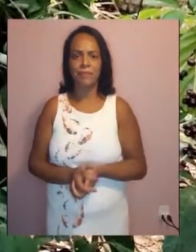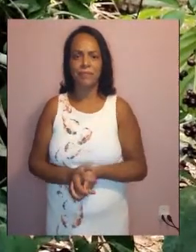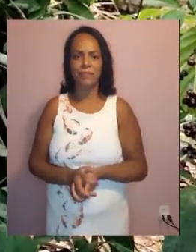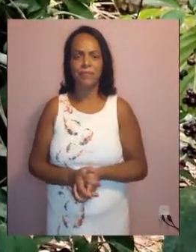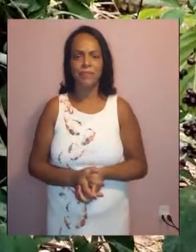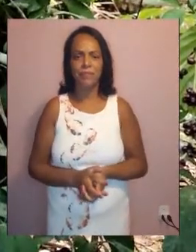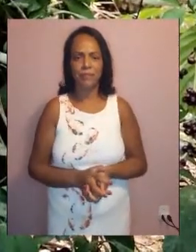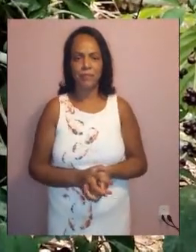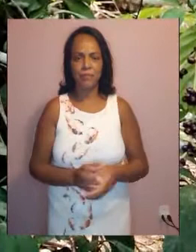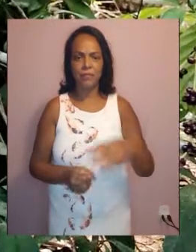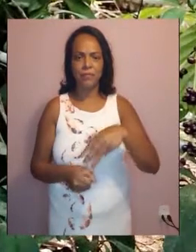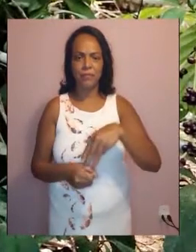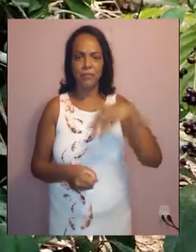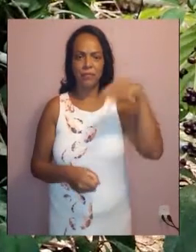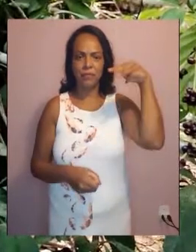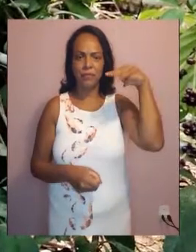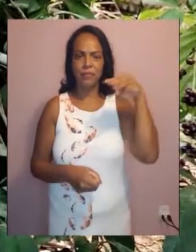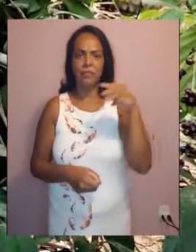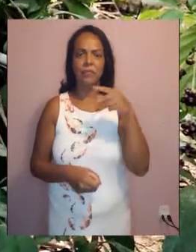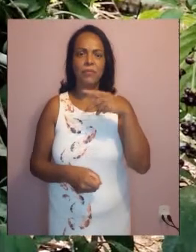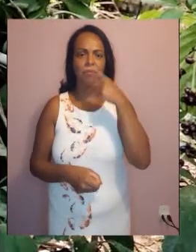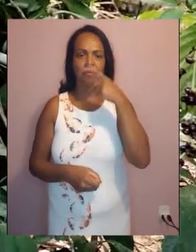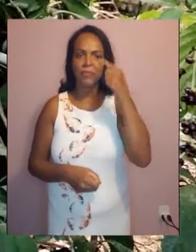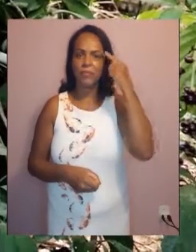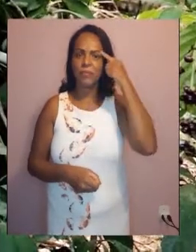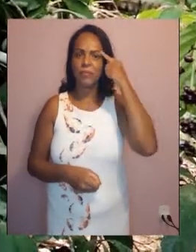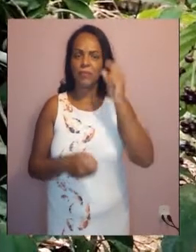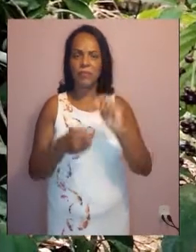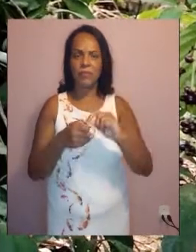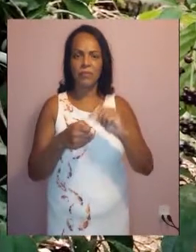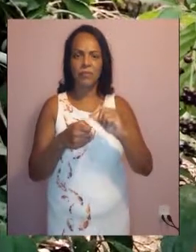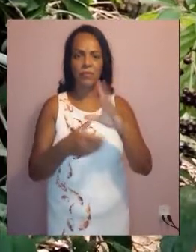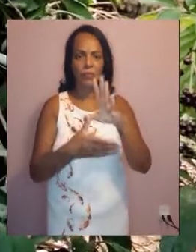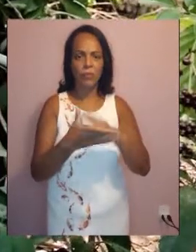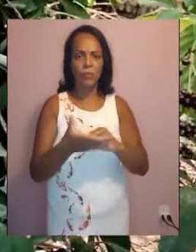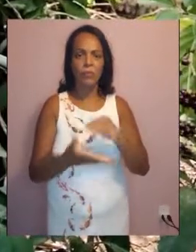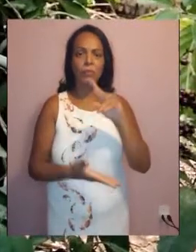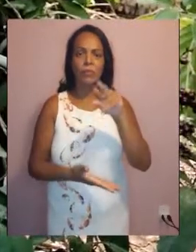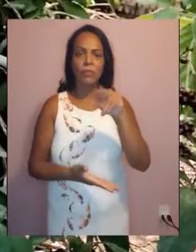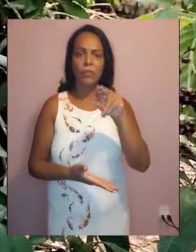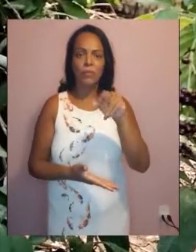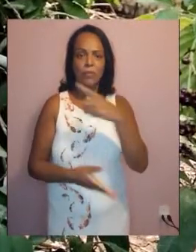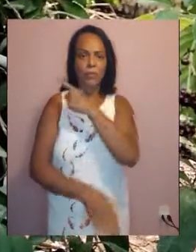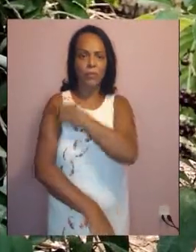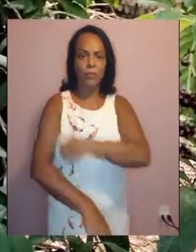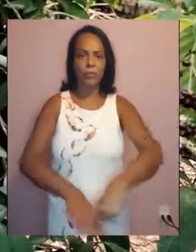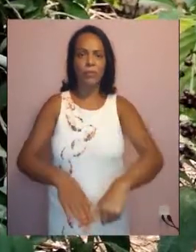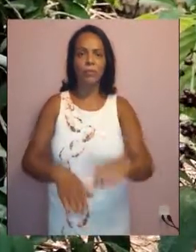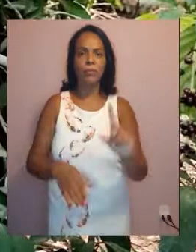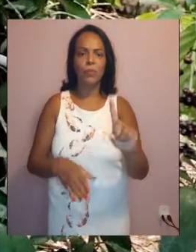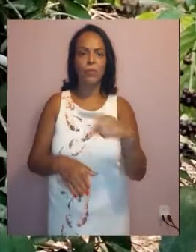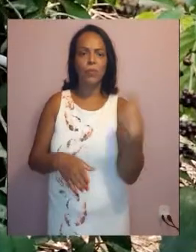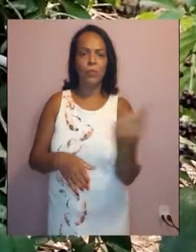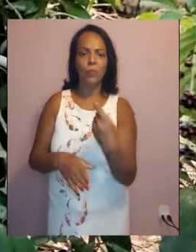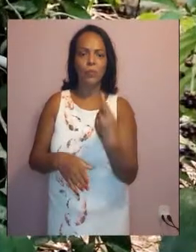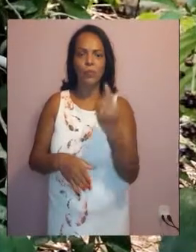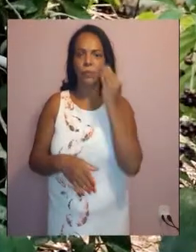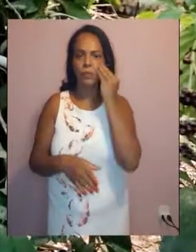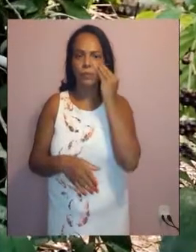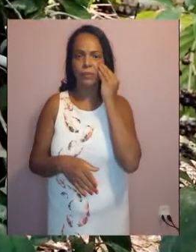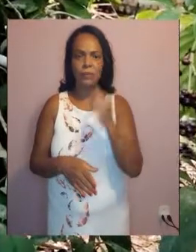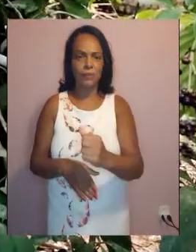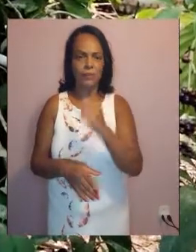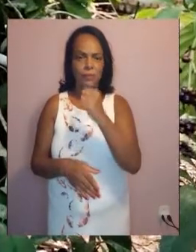ele afirmara que faria o que os outros fizessem, aí ele disse que gritou também, chamando